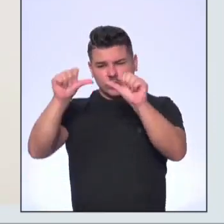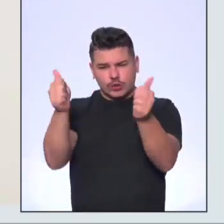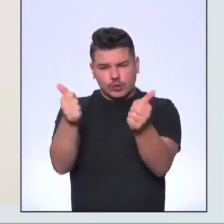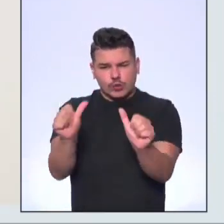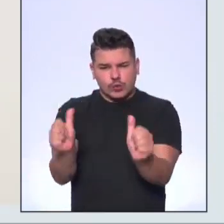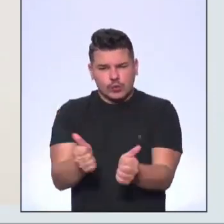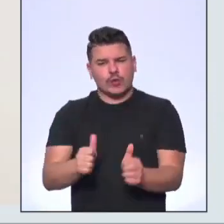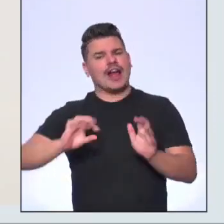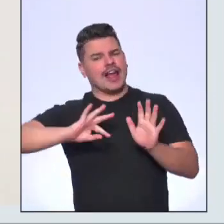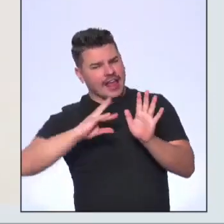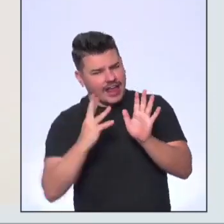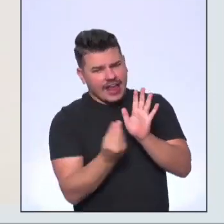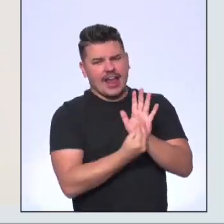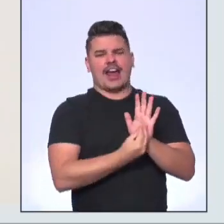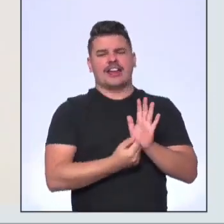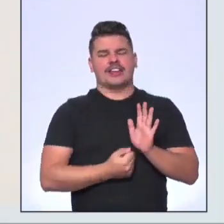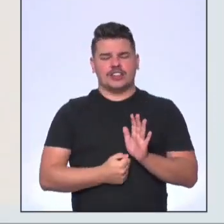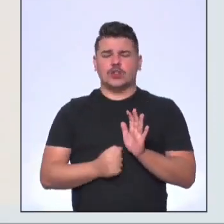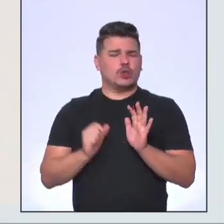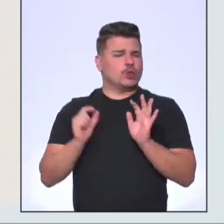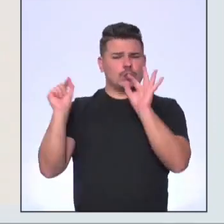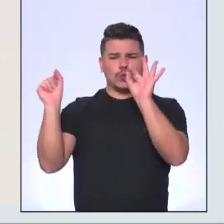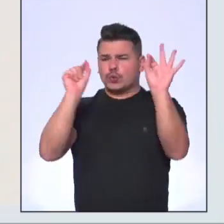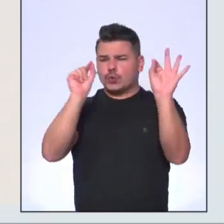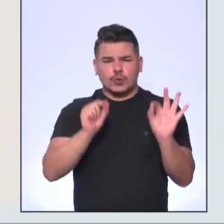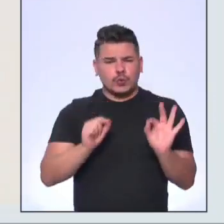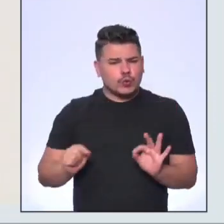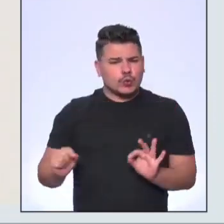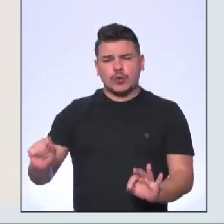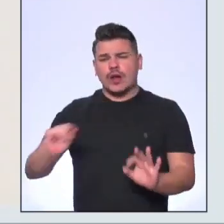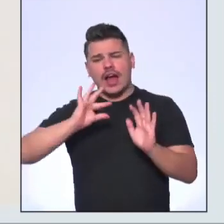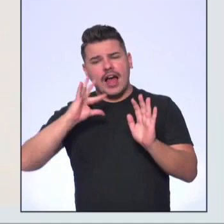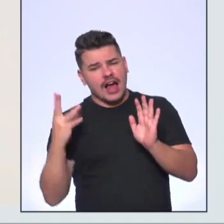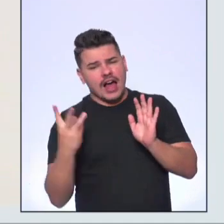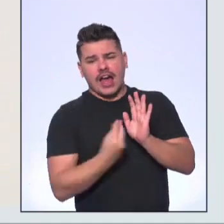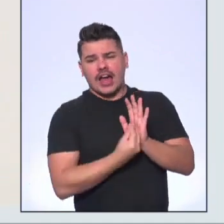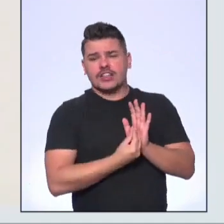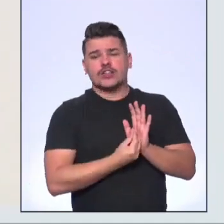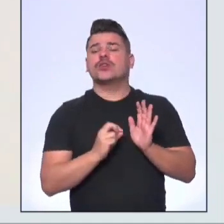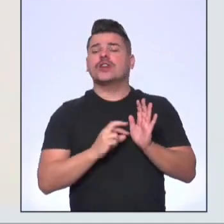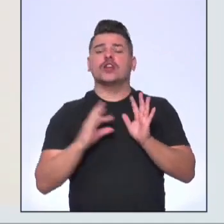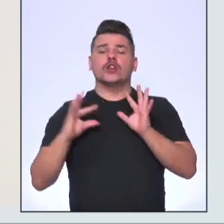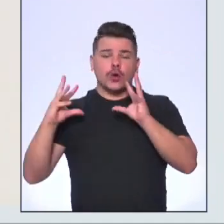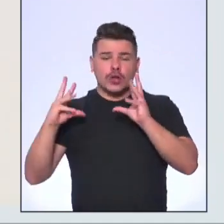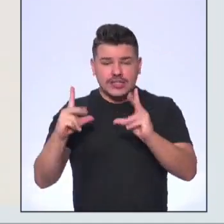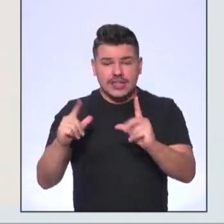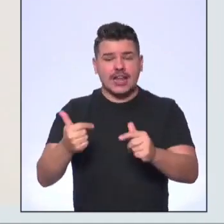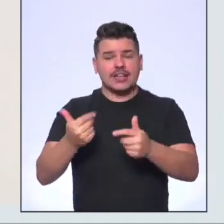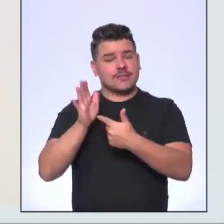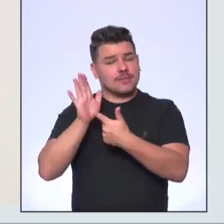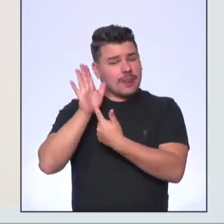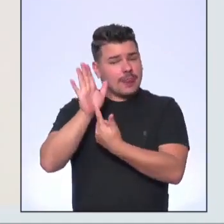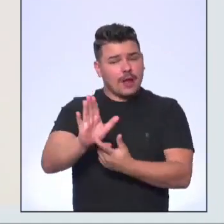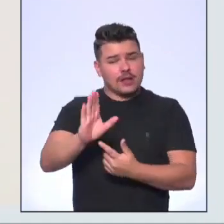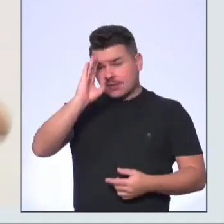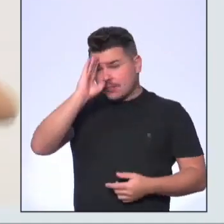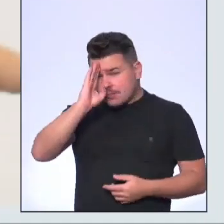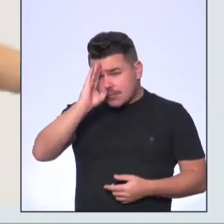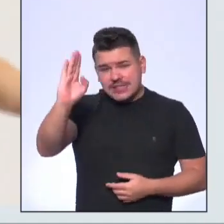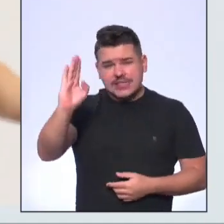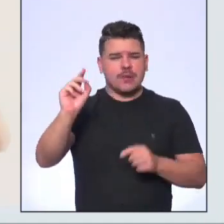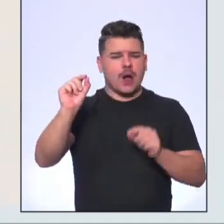há de comum entre essas diversas manifestações artísticas? Todas elas têm por objetivo primordial